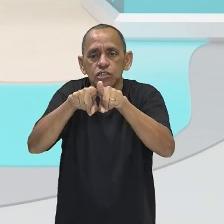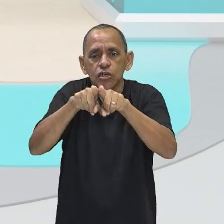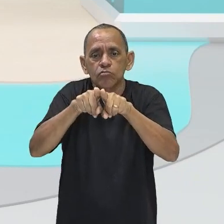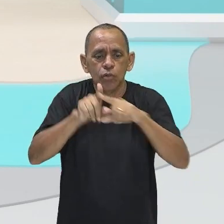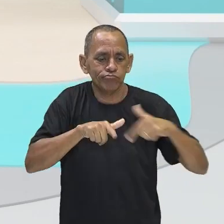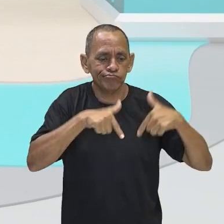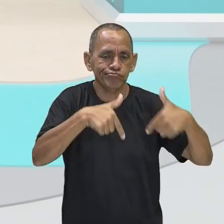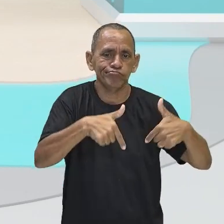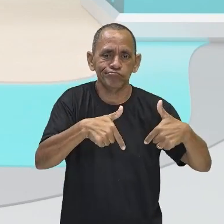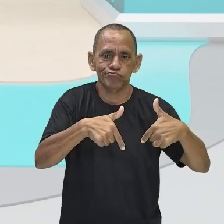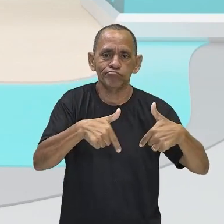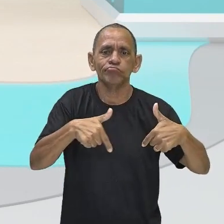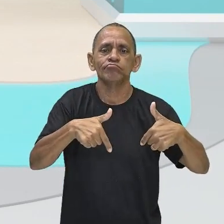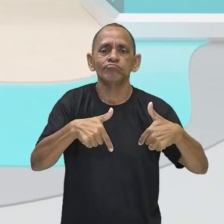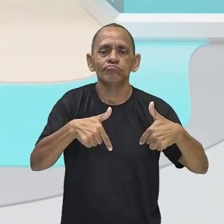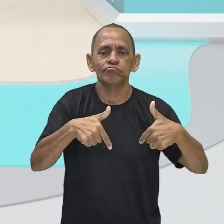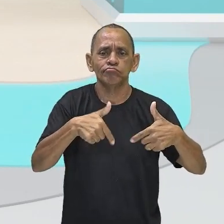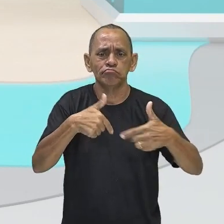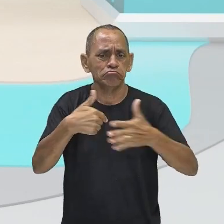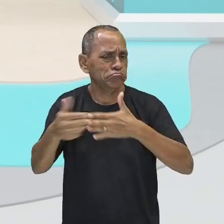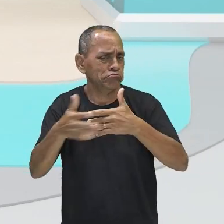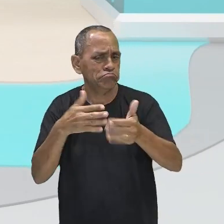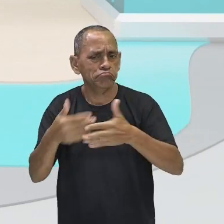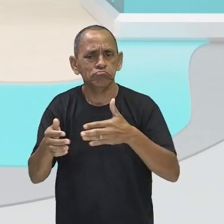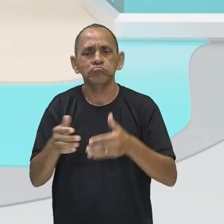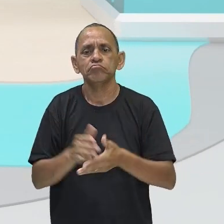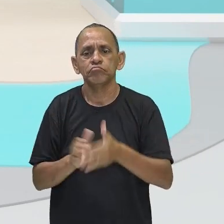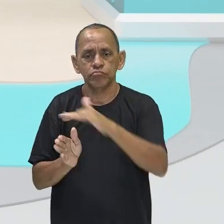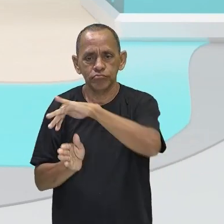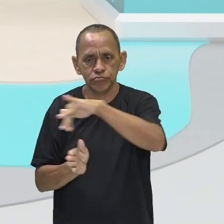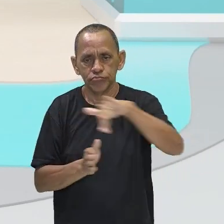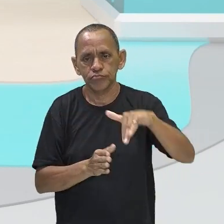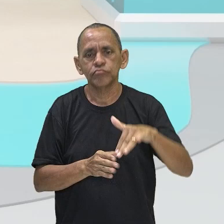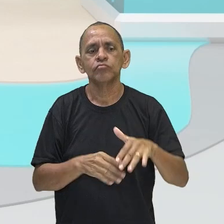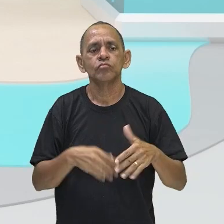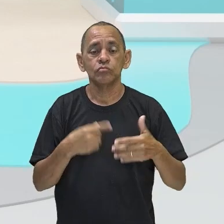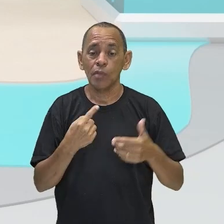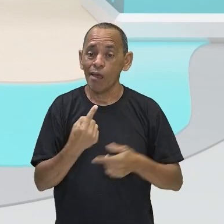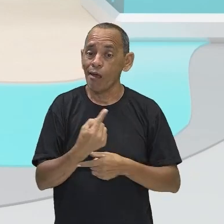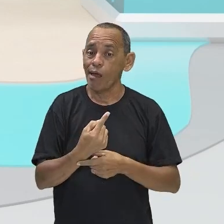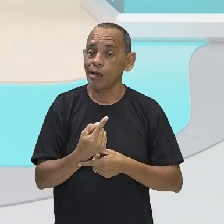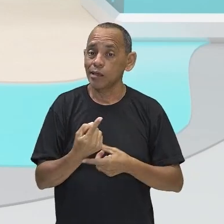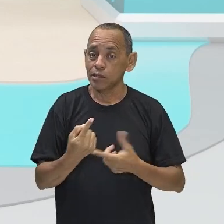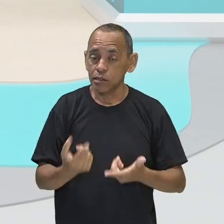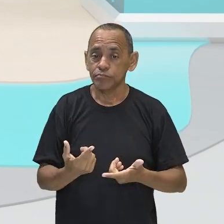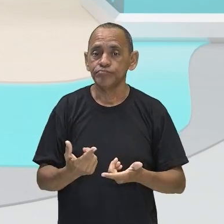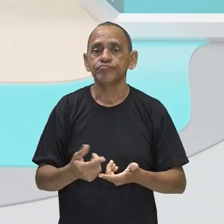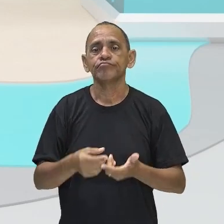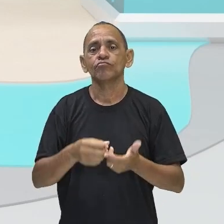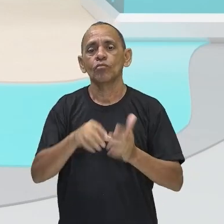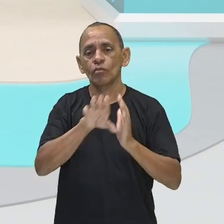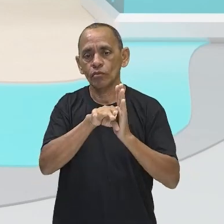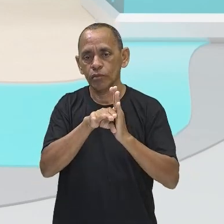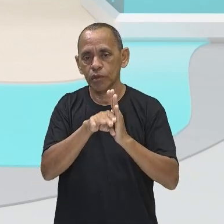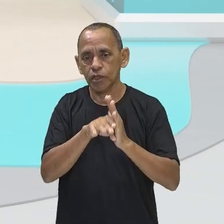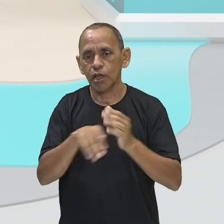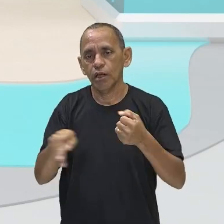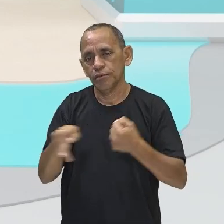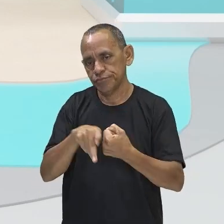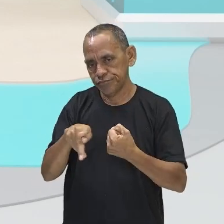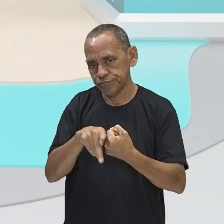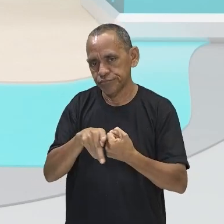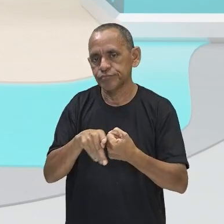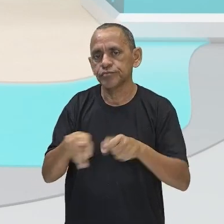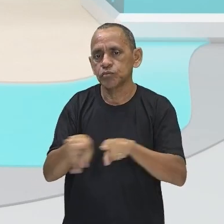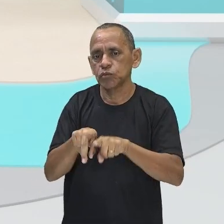ações, entre outros, ok? Então esse aí é o conceito de pronome e substantivo. É